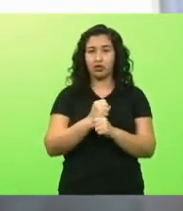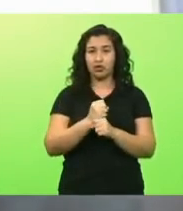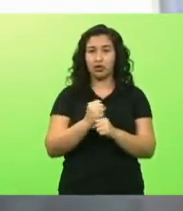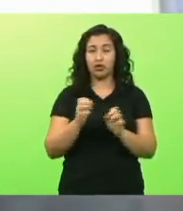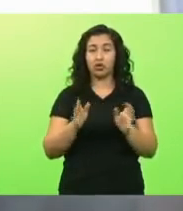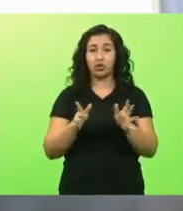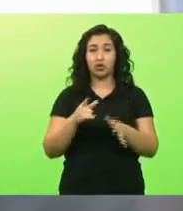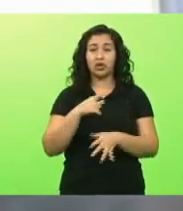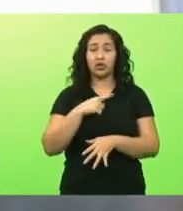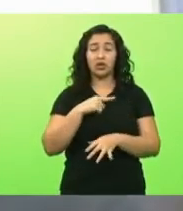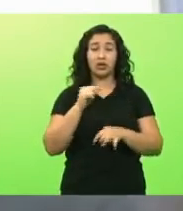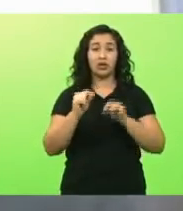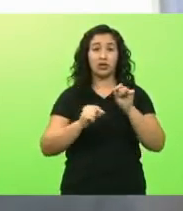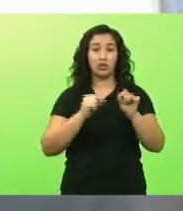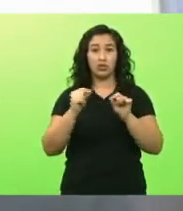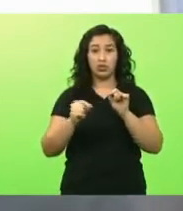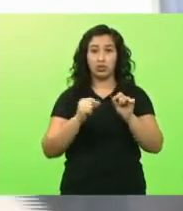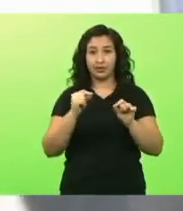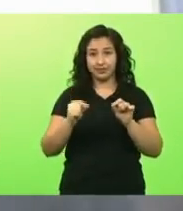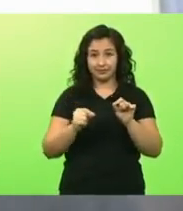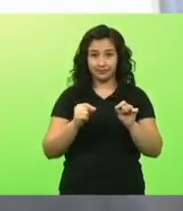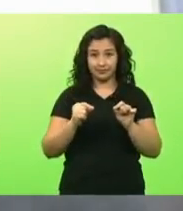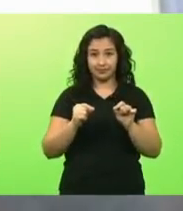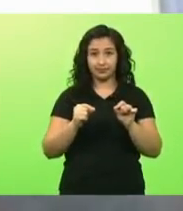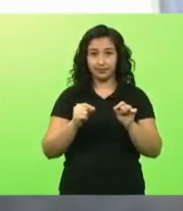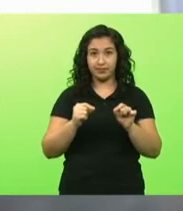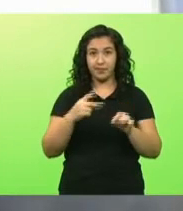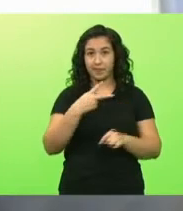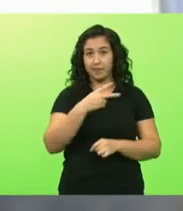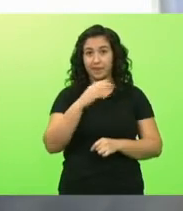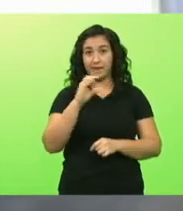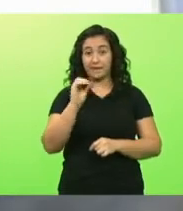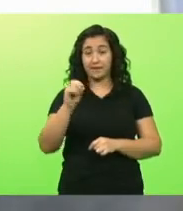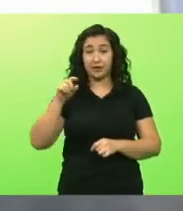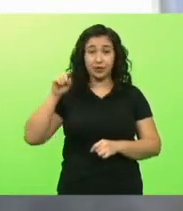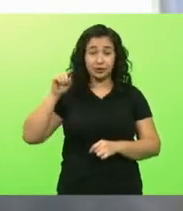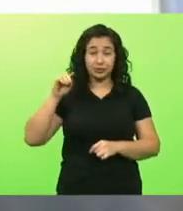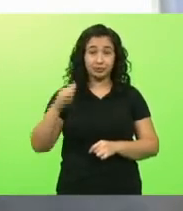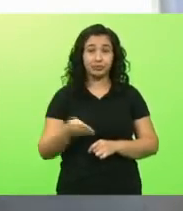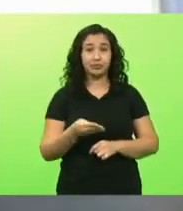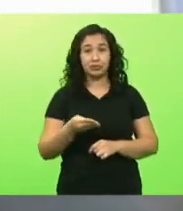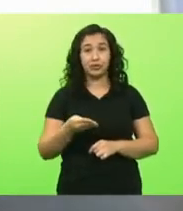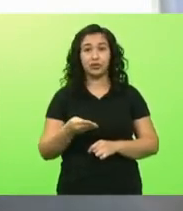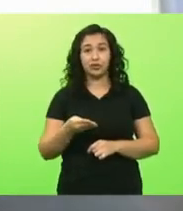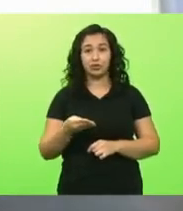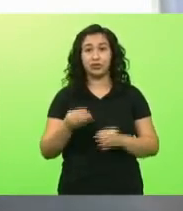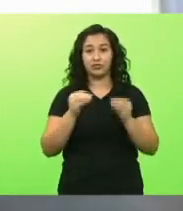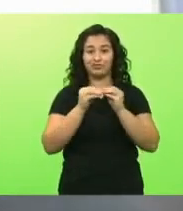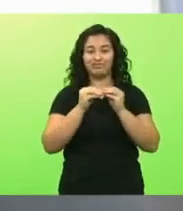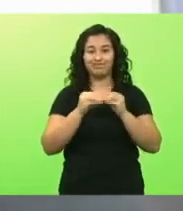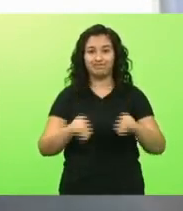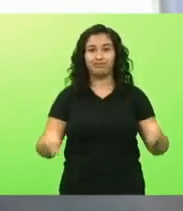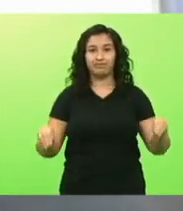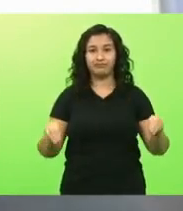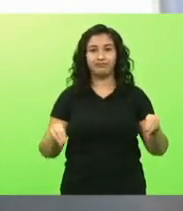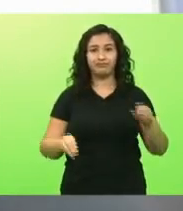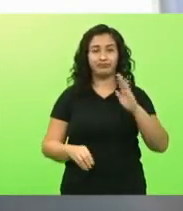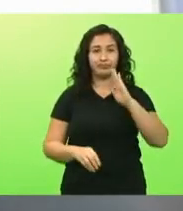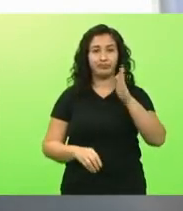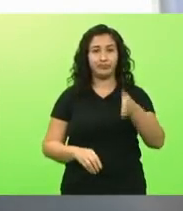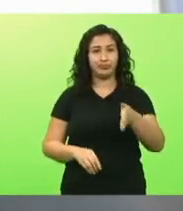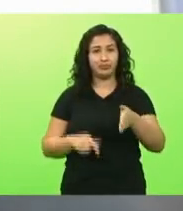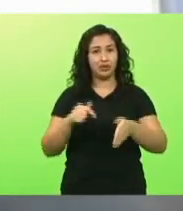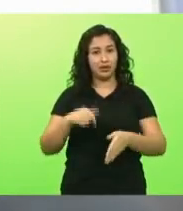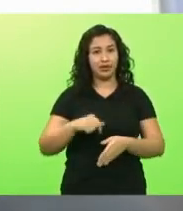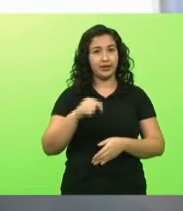tivemos mais de 20 bilhões em prejuízos diretos no nosso